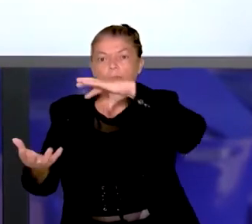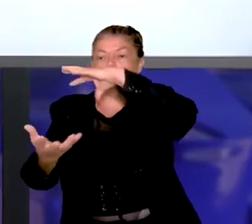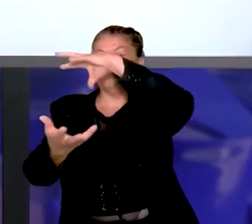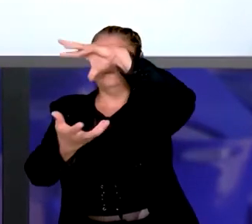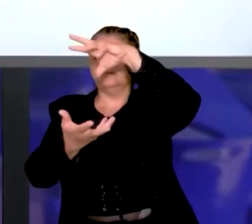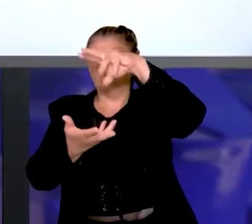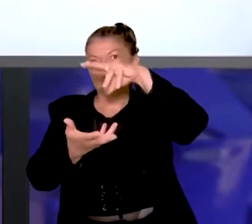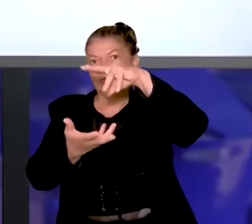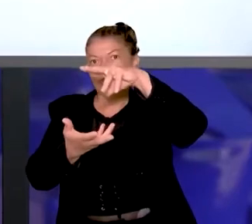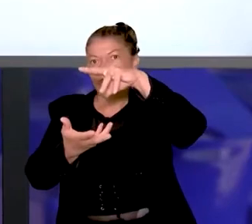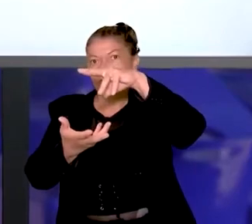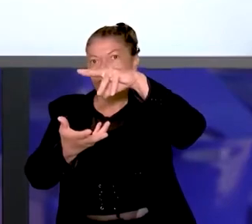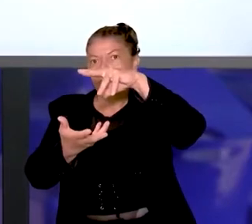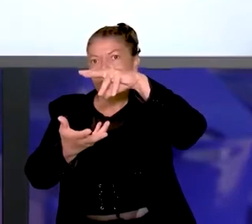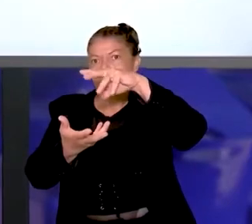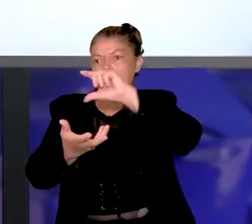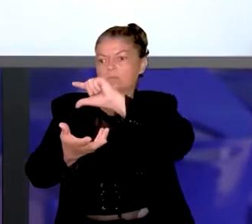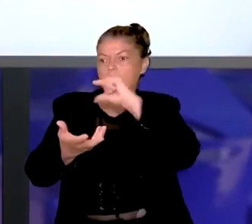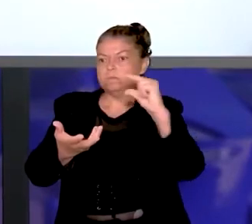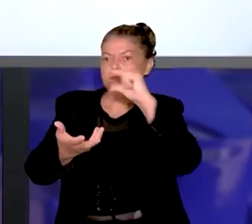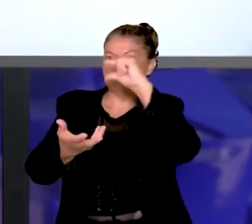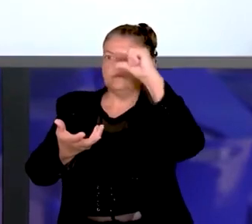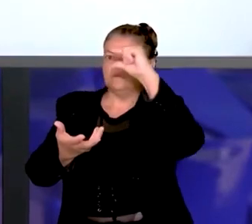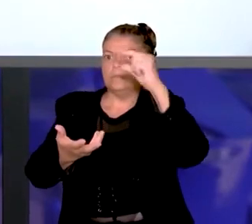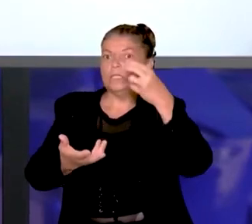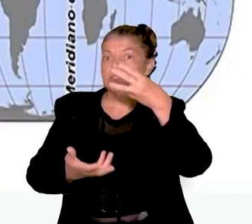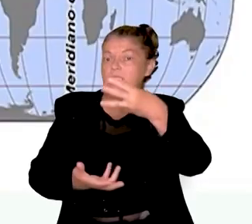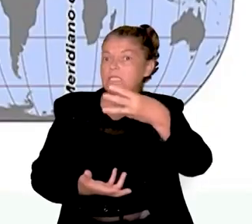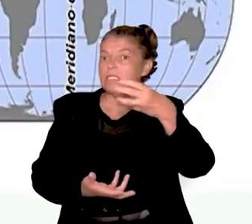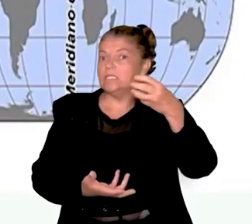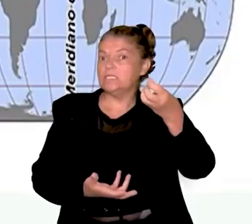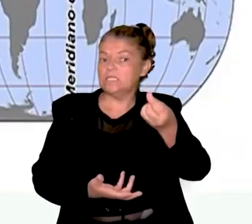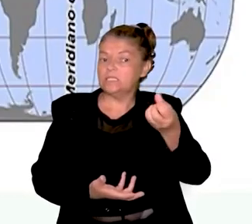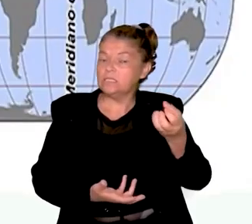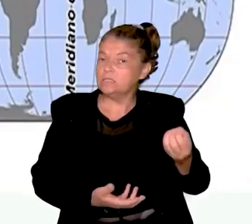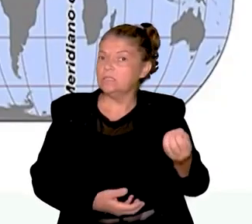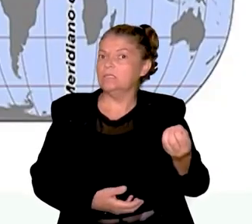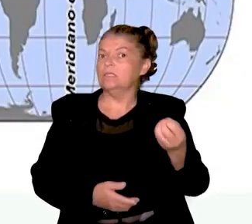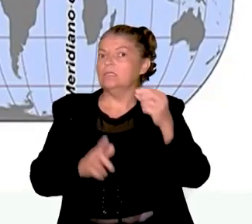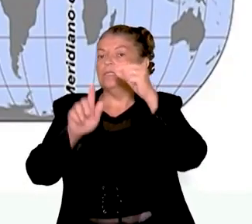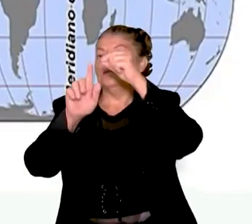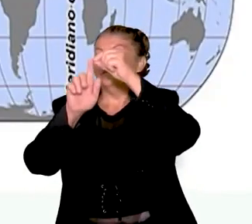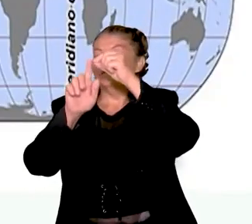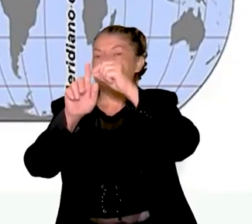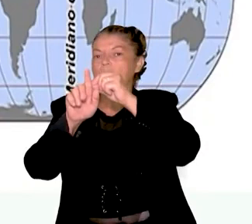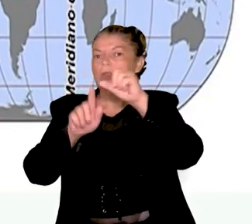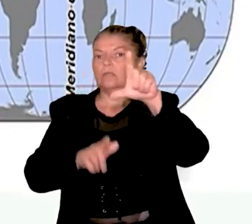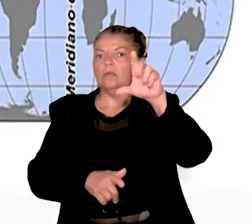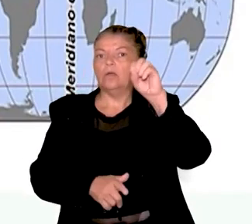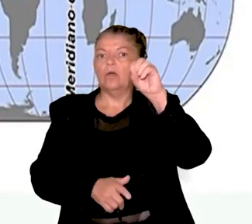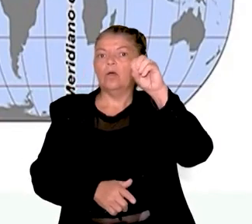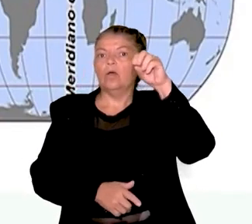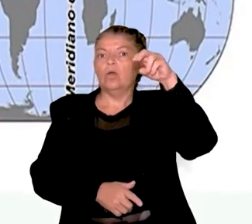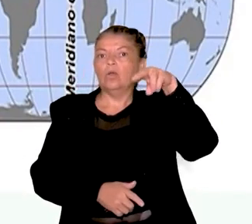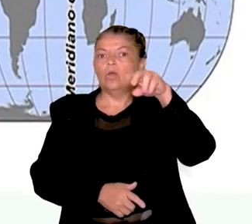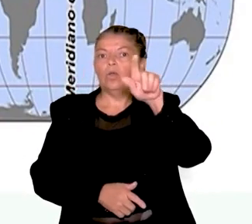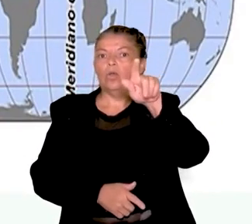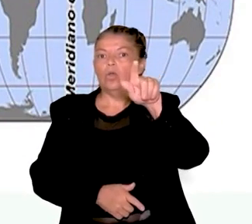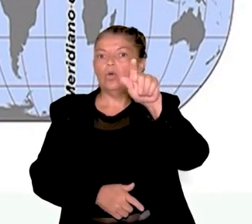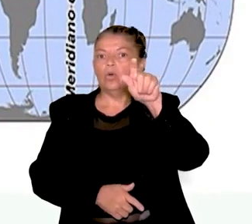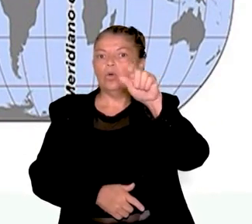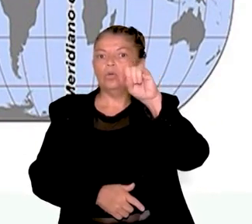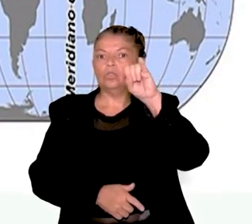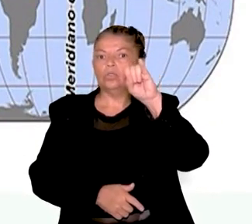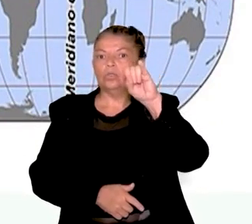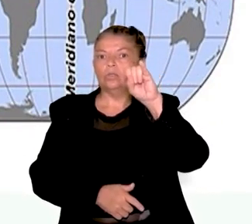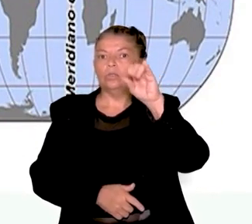em 360 meridianos, que formam 360 graus de longitude, sendo leste 180 graus de